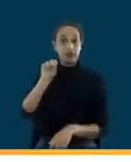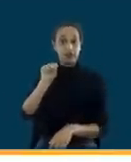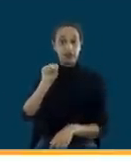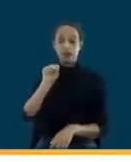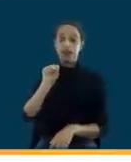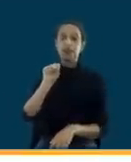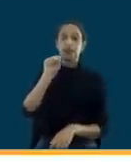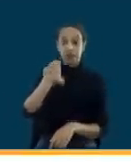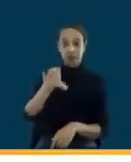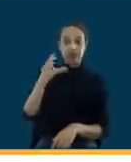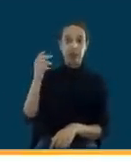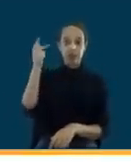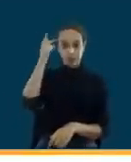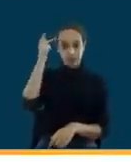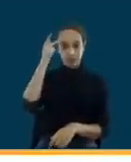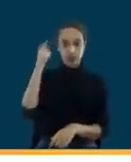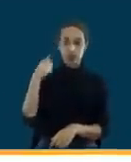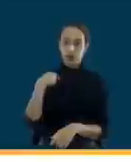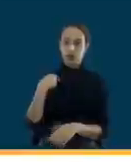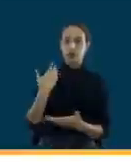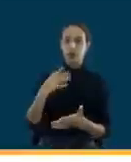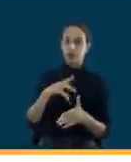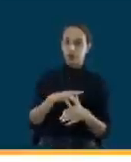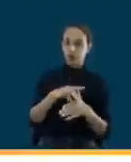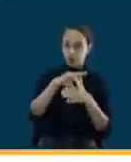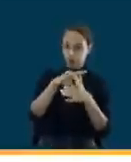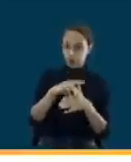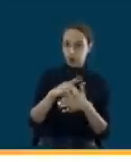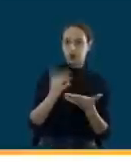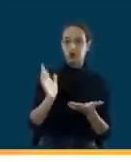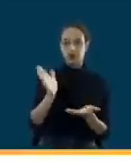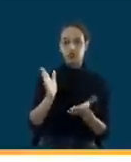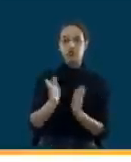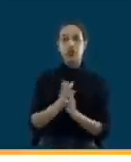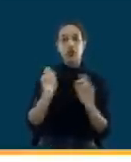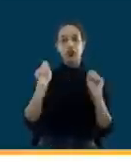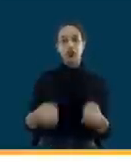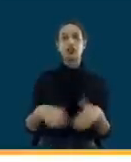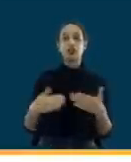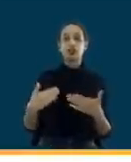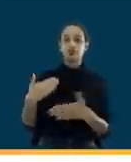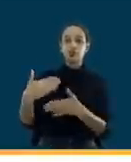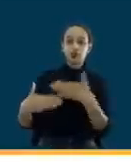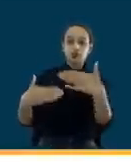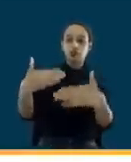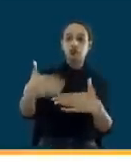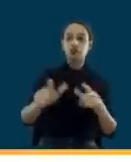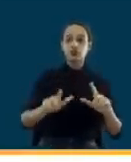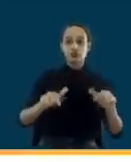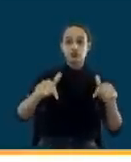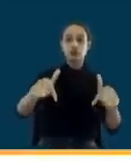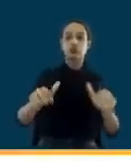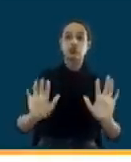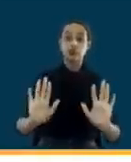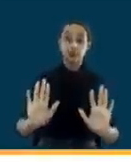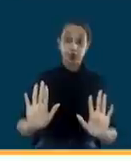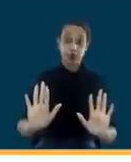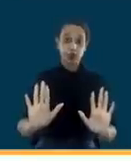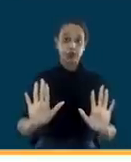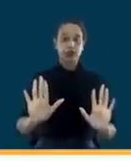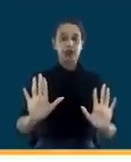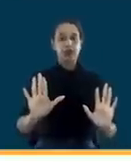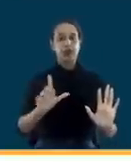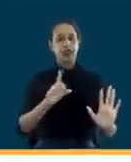há algum tempo, a possibilidade de poder continuar atuando. Mas tem